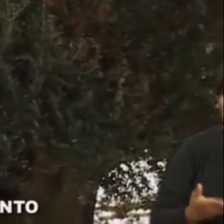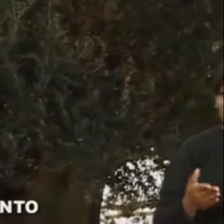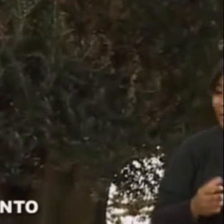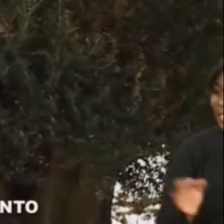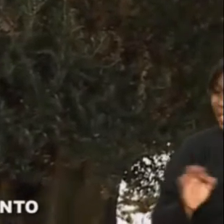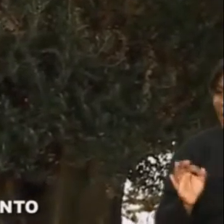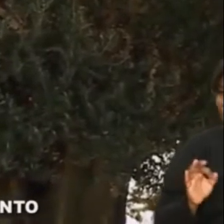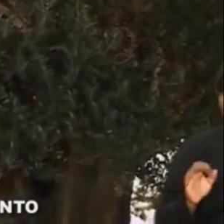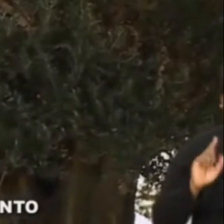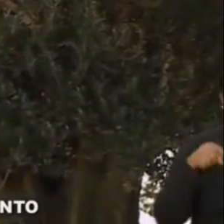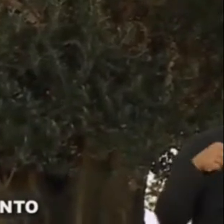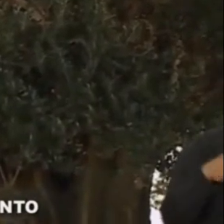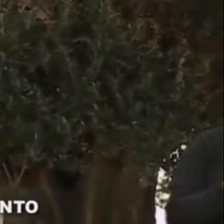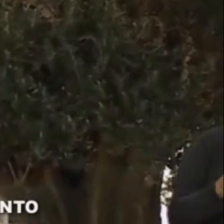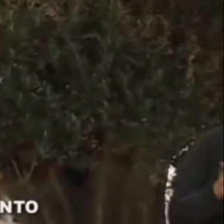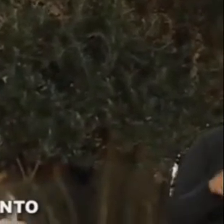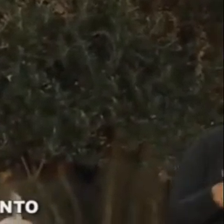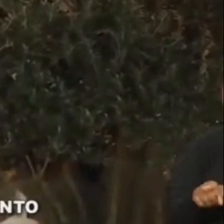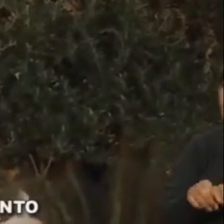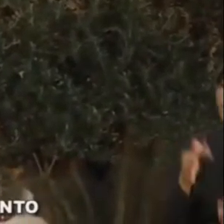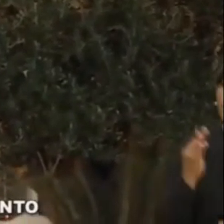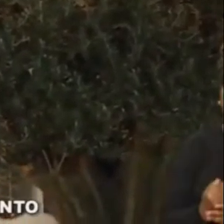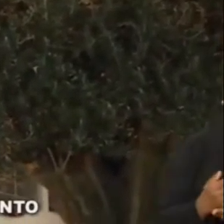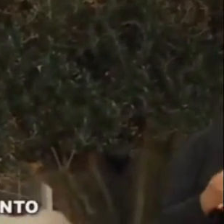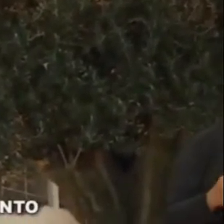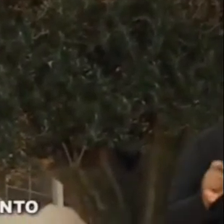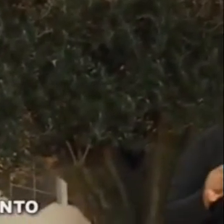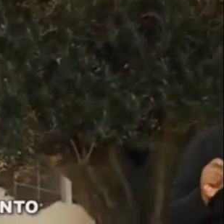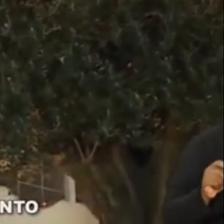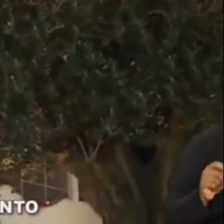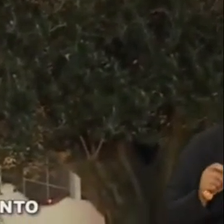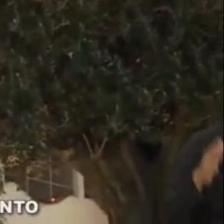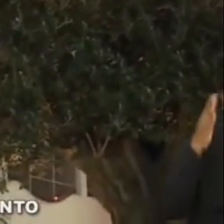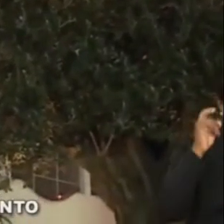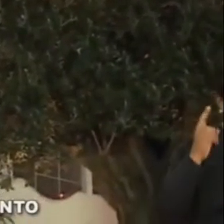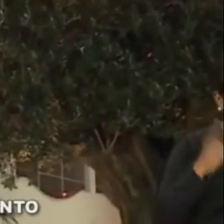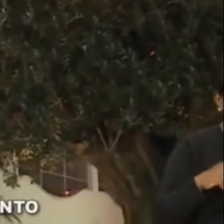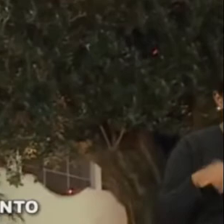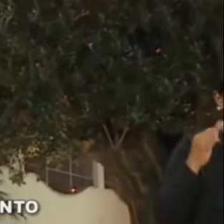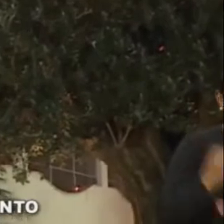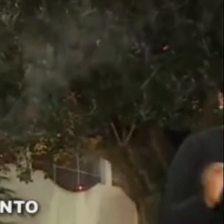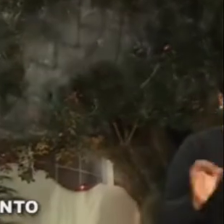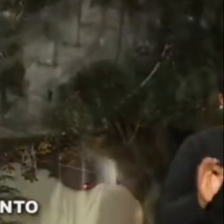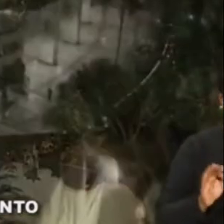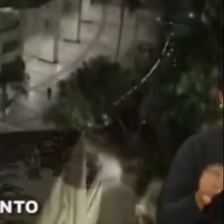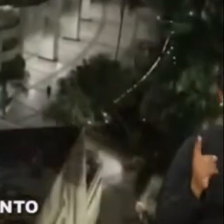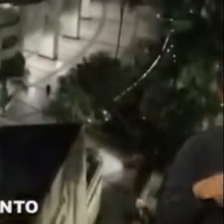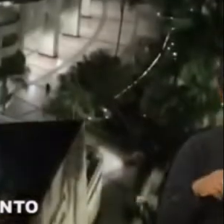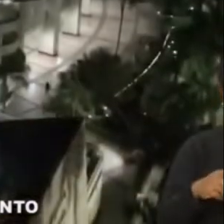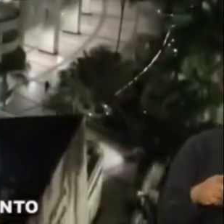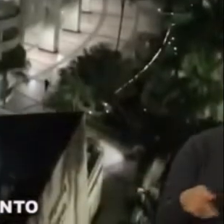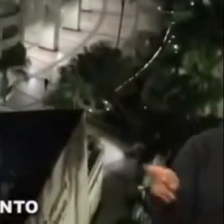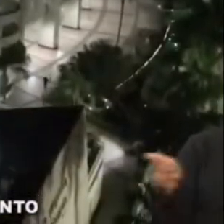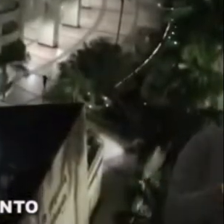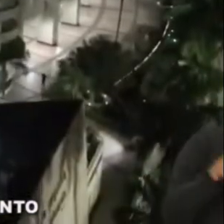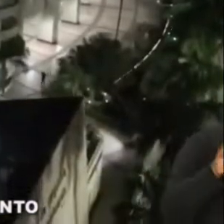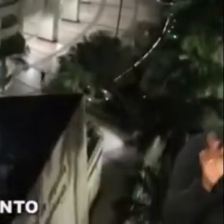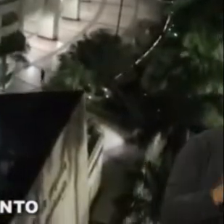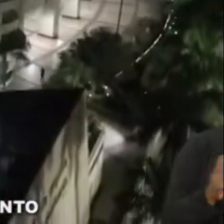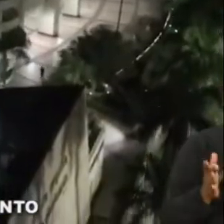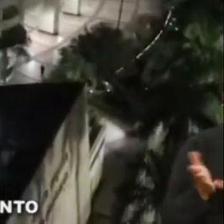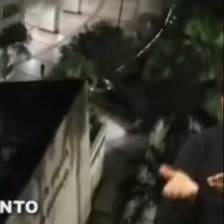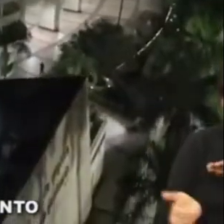E depois ele perguntou: faltou o quê? Sabe por que não faltou? Porque eu cuidei, porque eu guardei, porque vocês são